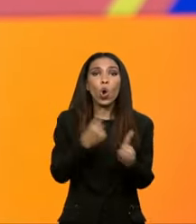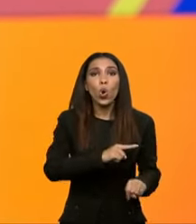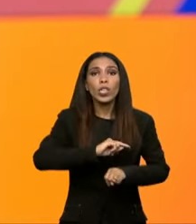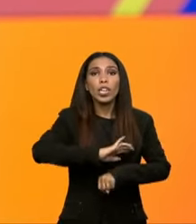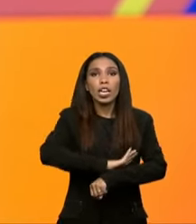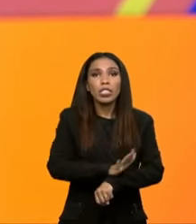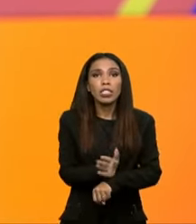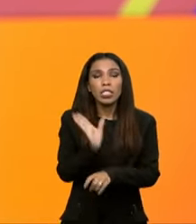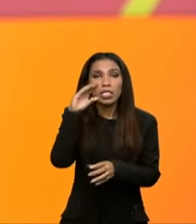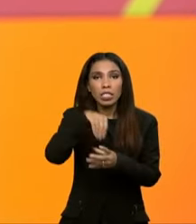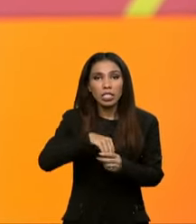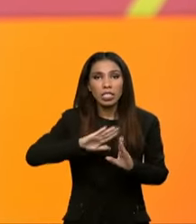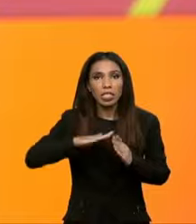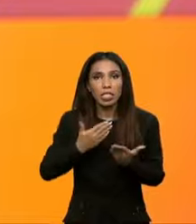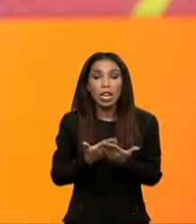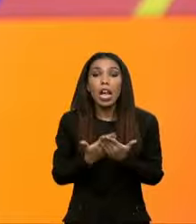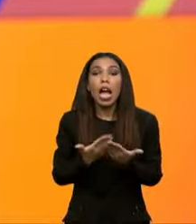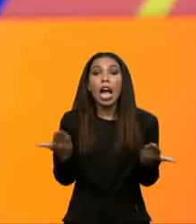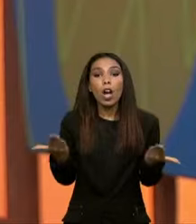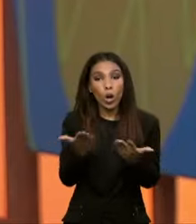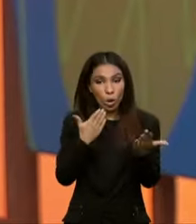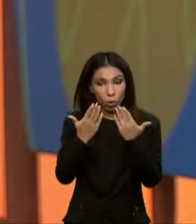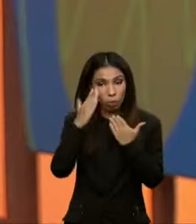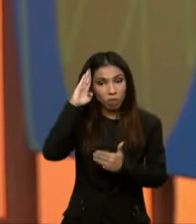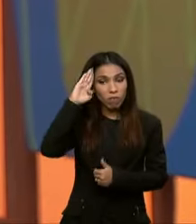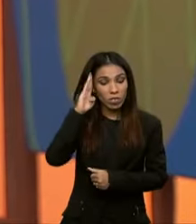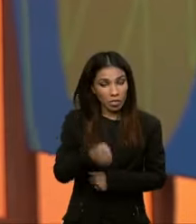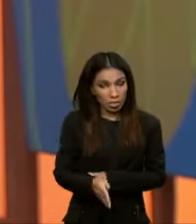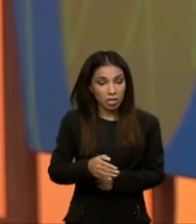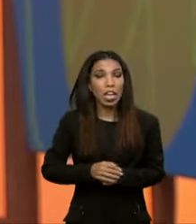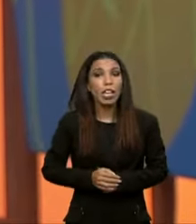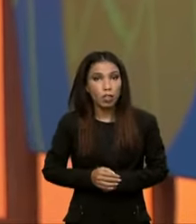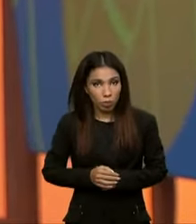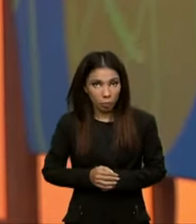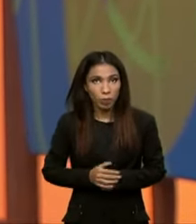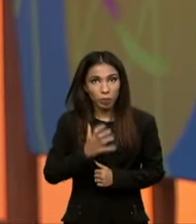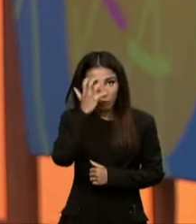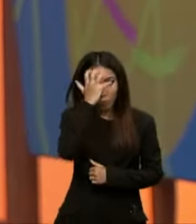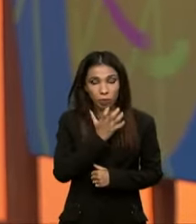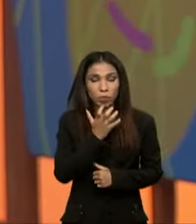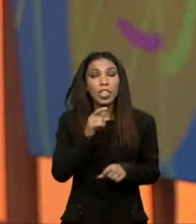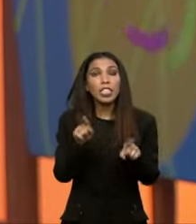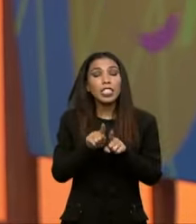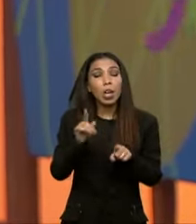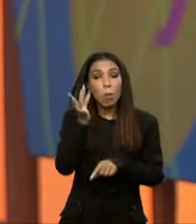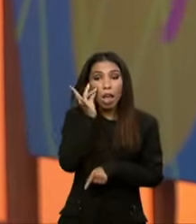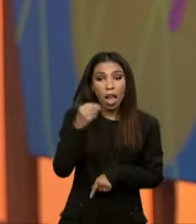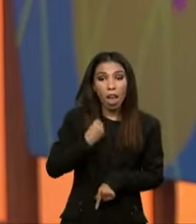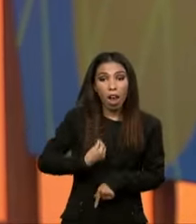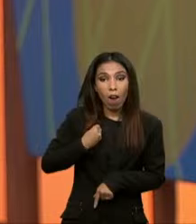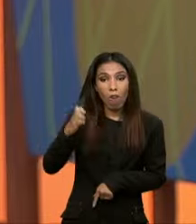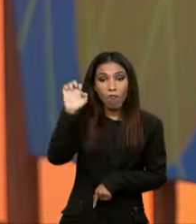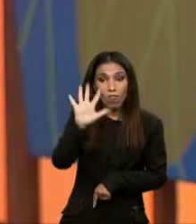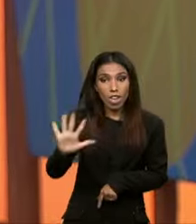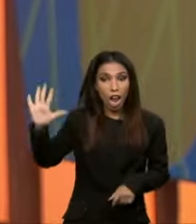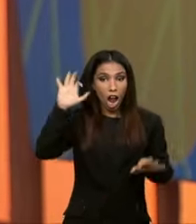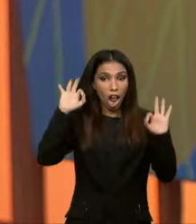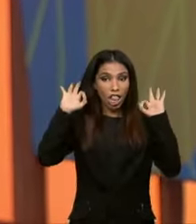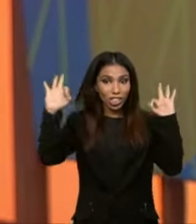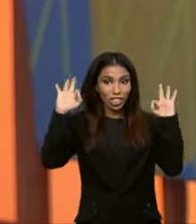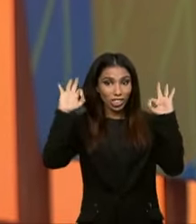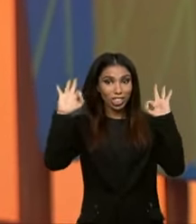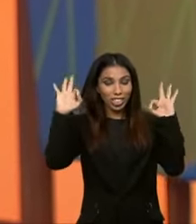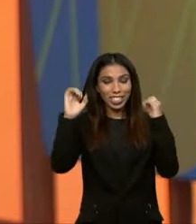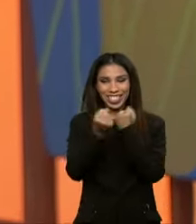escolas. Esse papo é sério, que vocês têm que prestar atenção, hein? E a gente também vai conversar ao vivo, diretamente da Europa. Olha que chique! É,